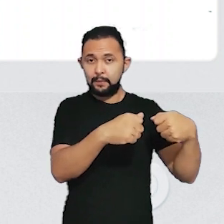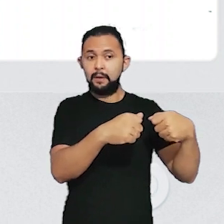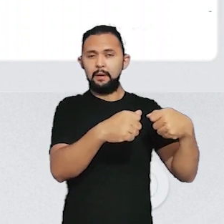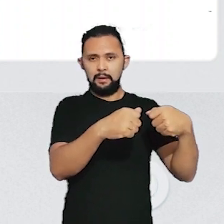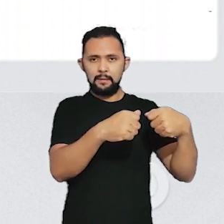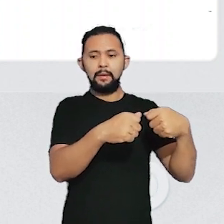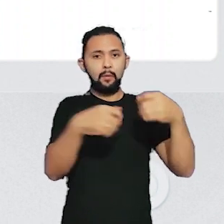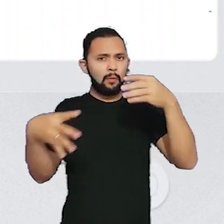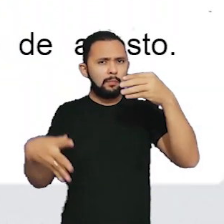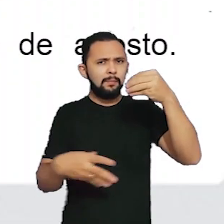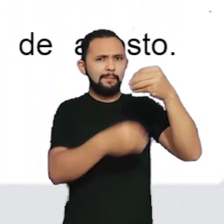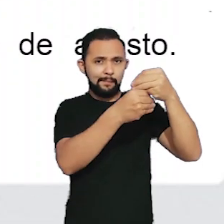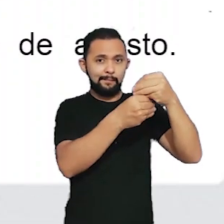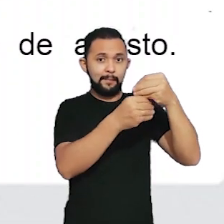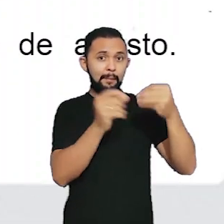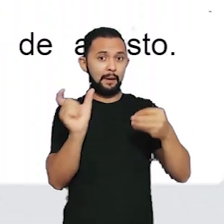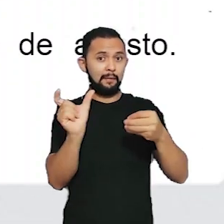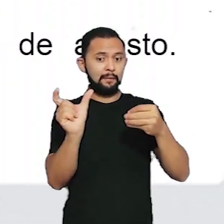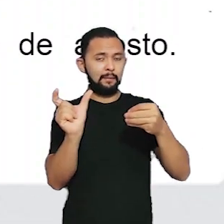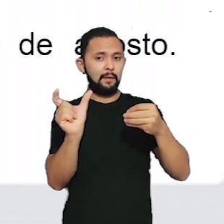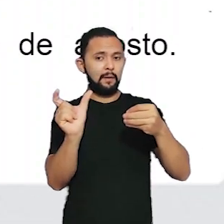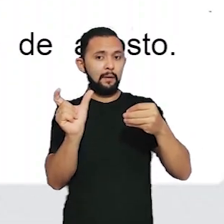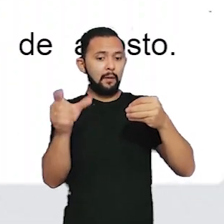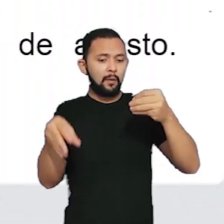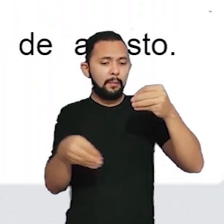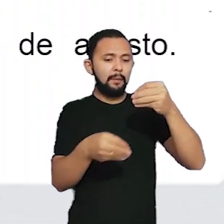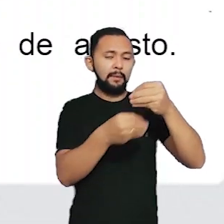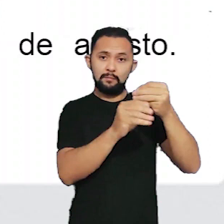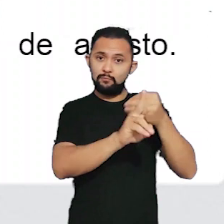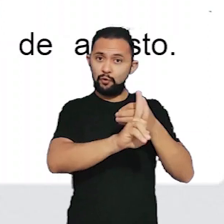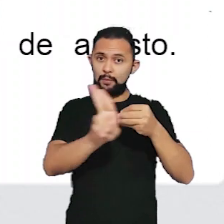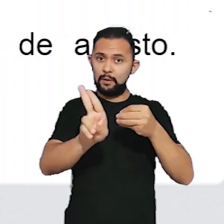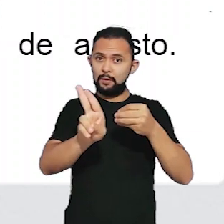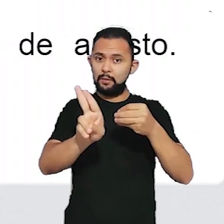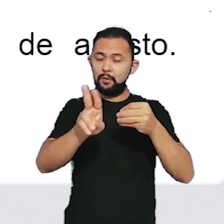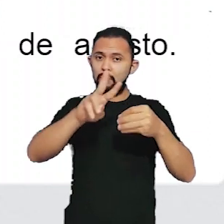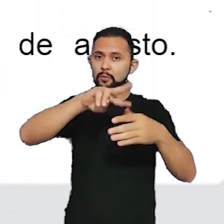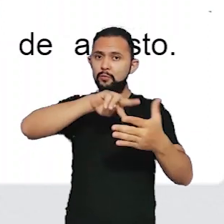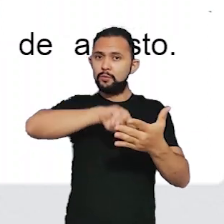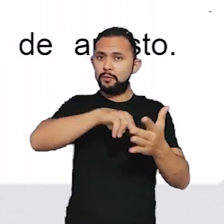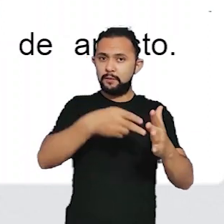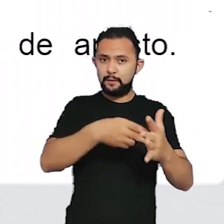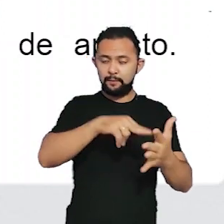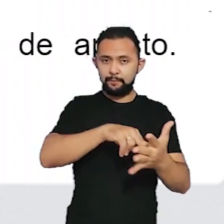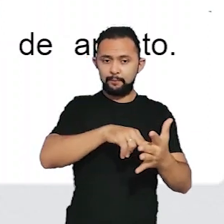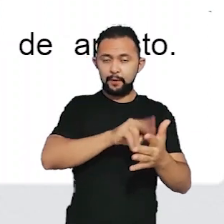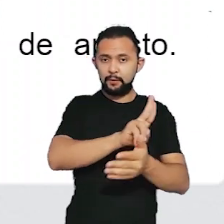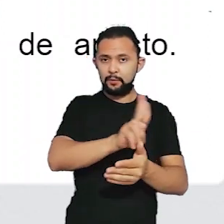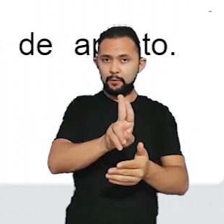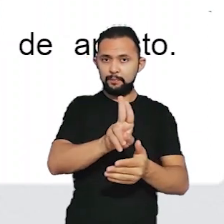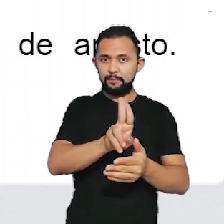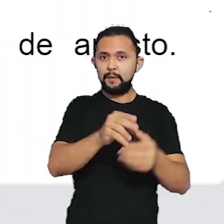nome necessidade. Então, ela é completiva nominal porque ela complementa o sentido do nome necessidade, tá